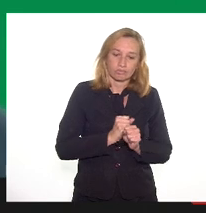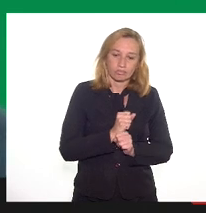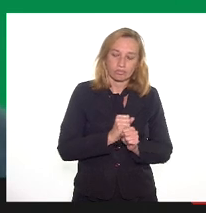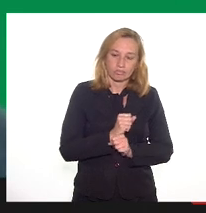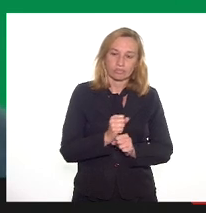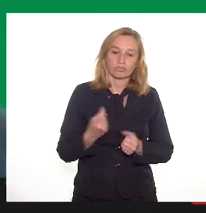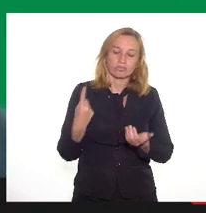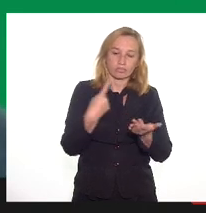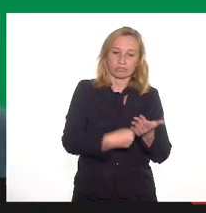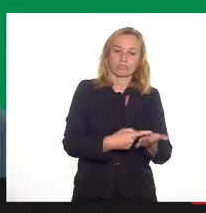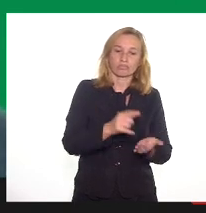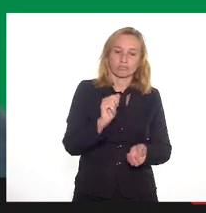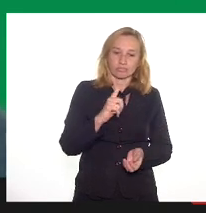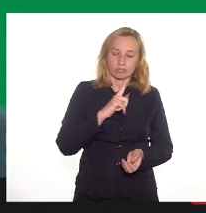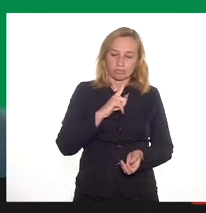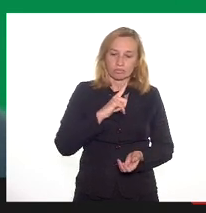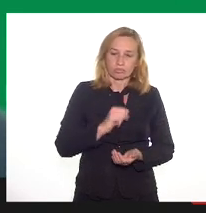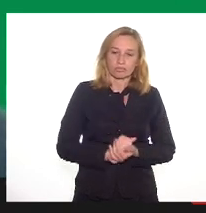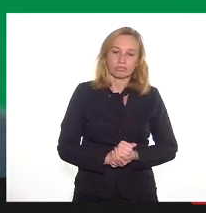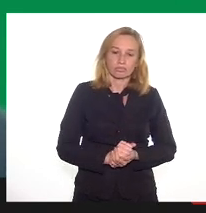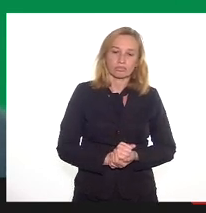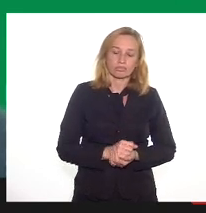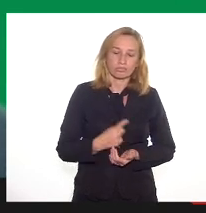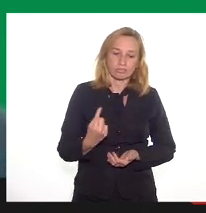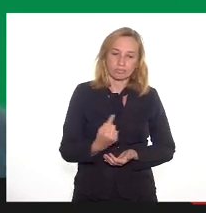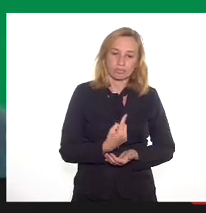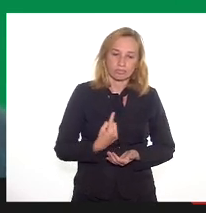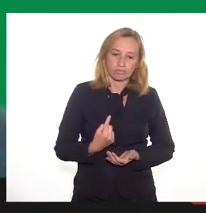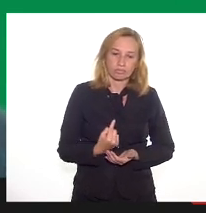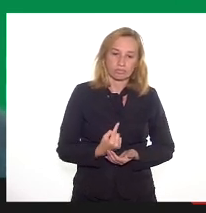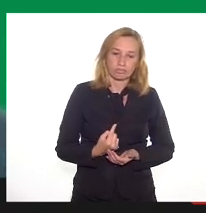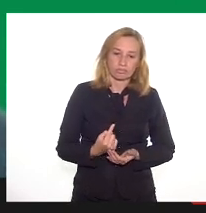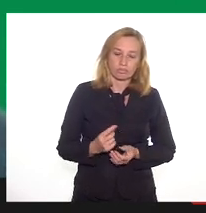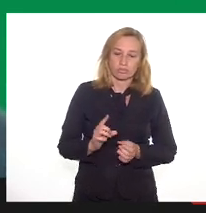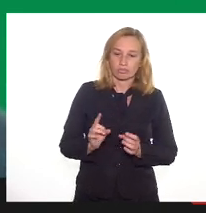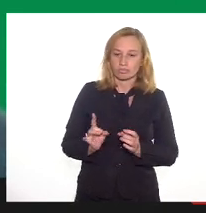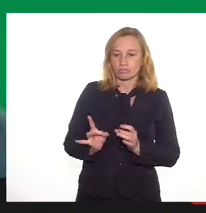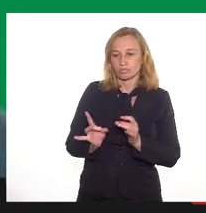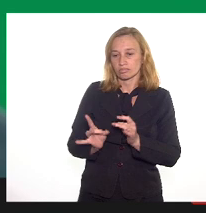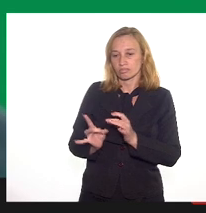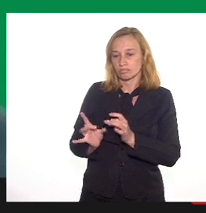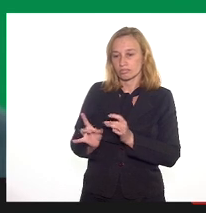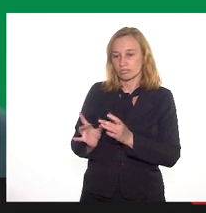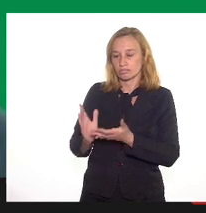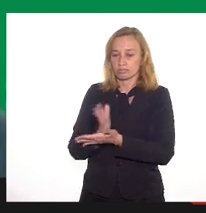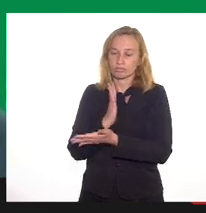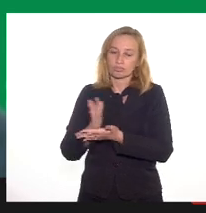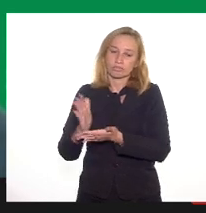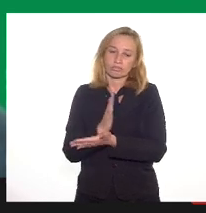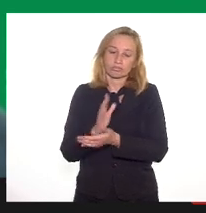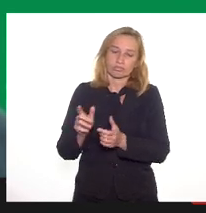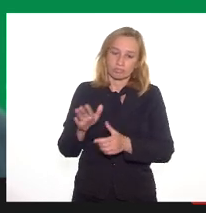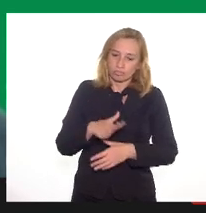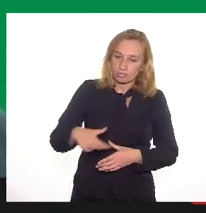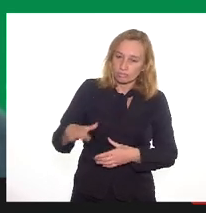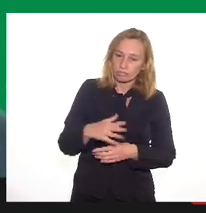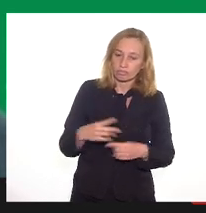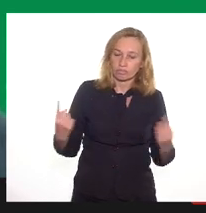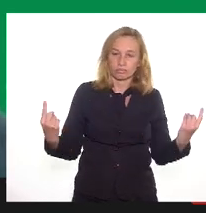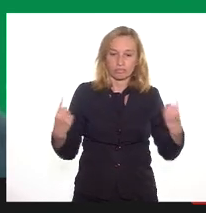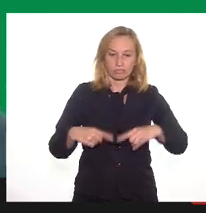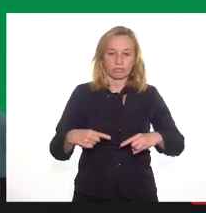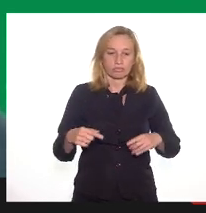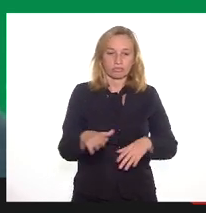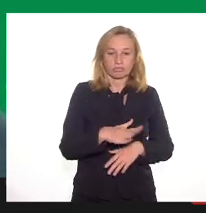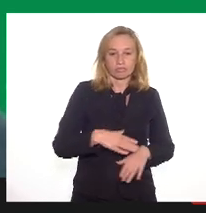esse compromisso, né? Estamos vendendo algumas das unidades, gerando competição no mercado, e por isso sabemos